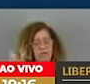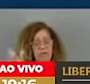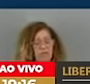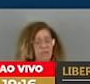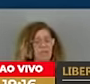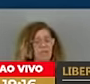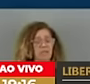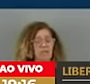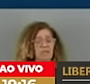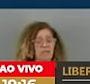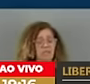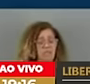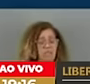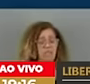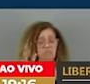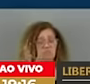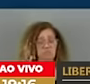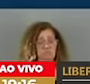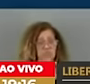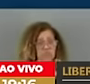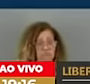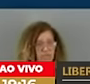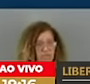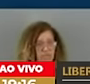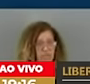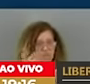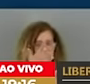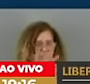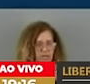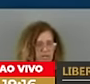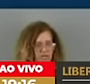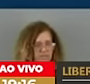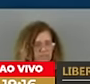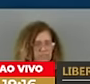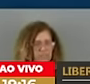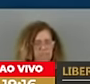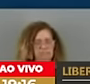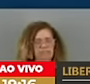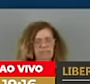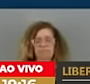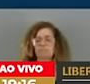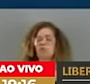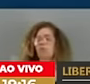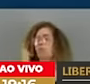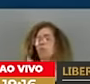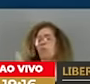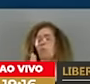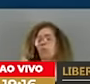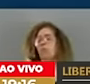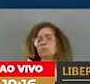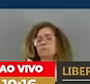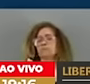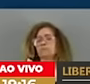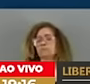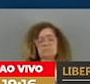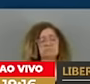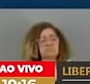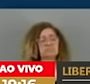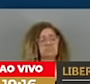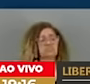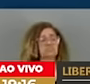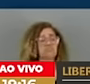duas frases entram para essa lista use a criatividade vou dar